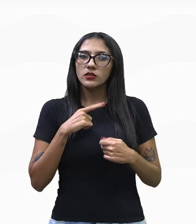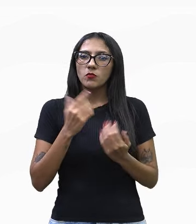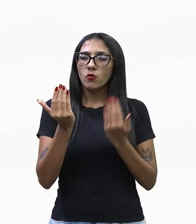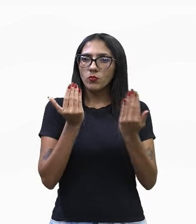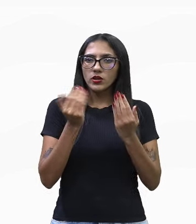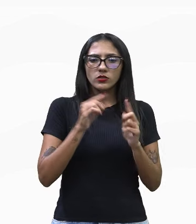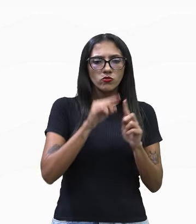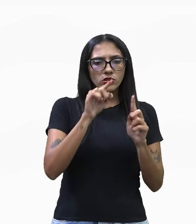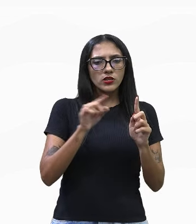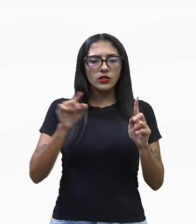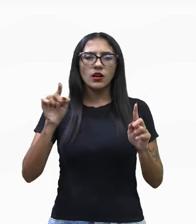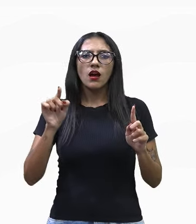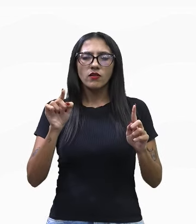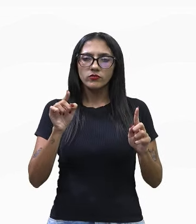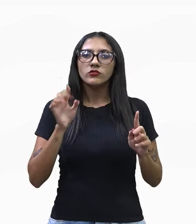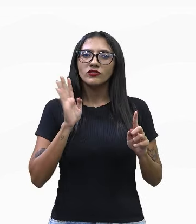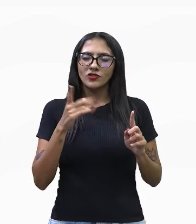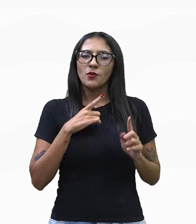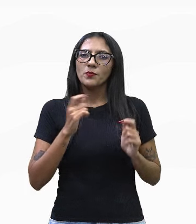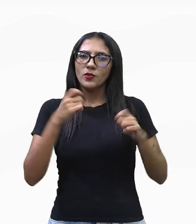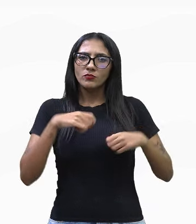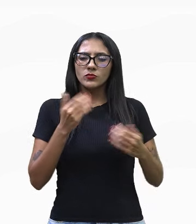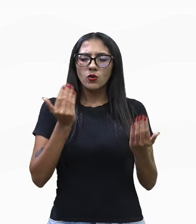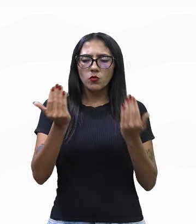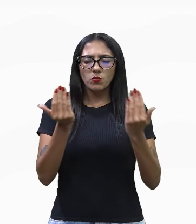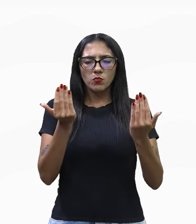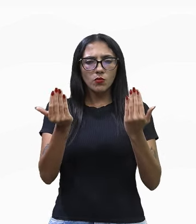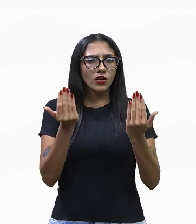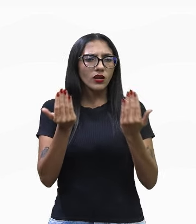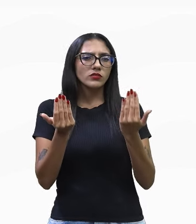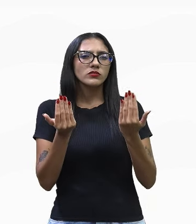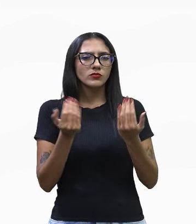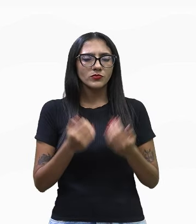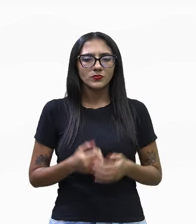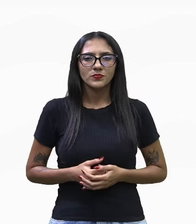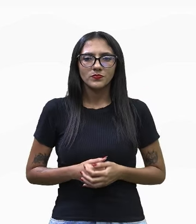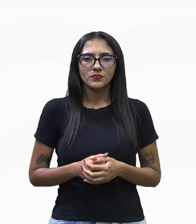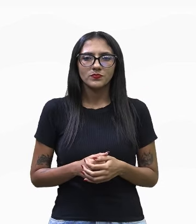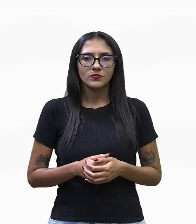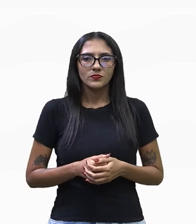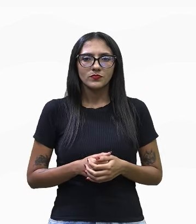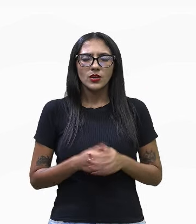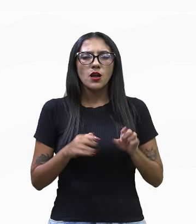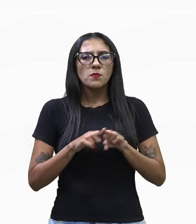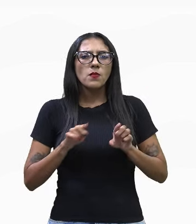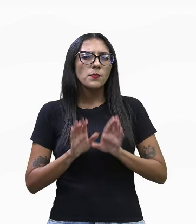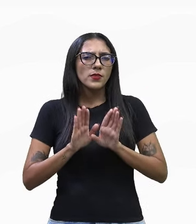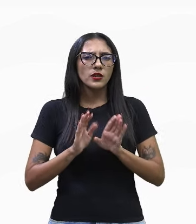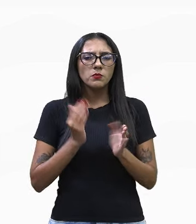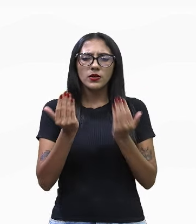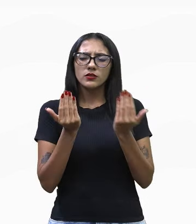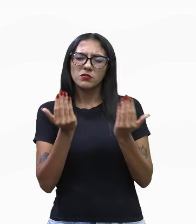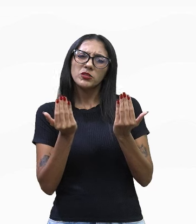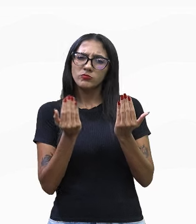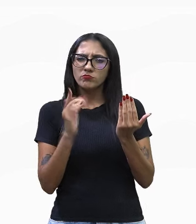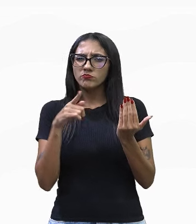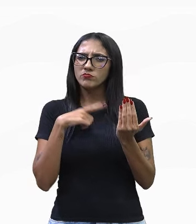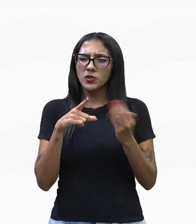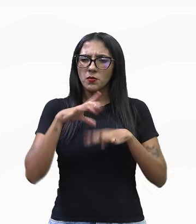gráfico já está sendo feito ali comparação professora a comparação do semeste a outra matemática de novo comparação também